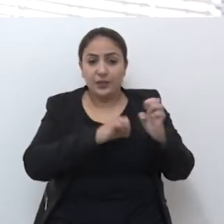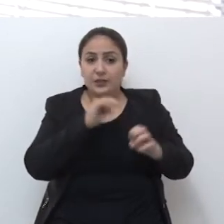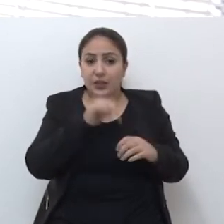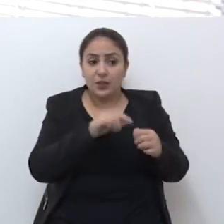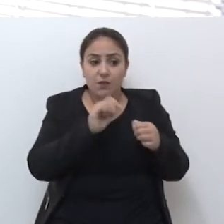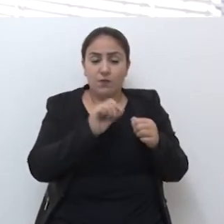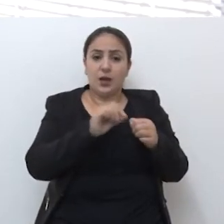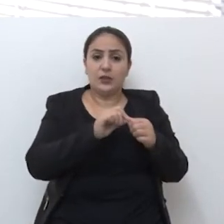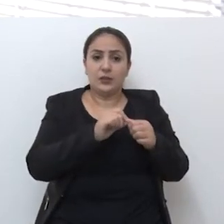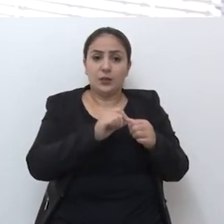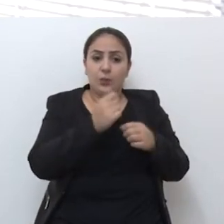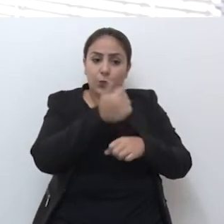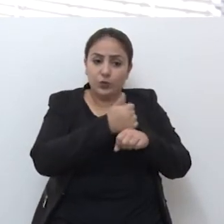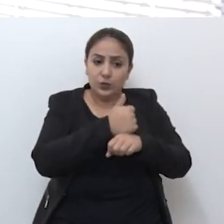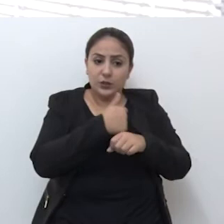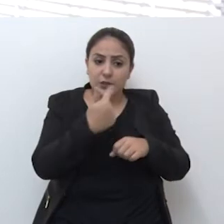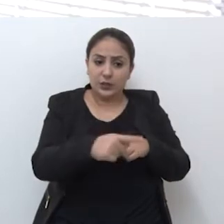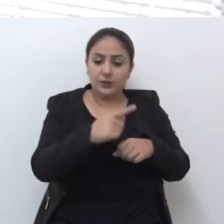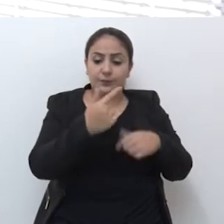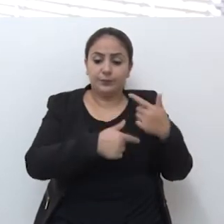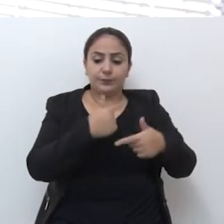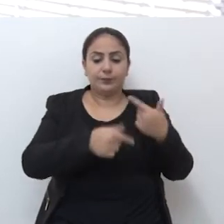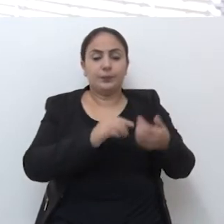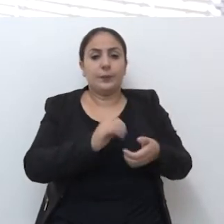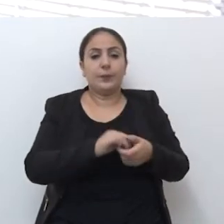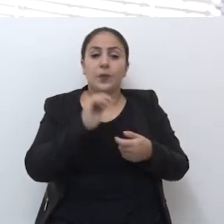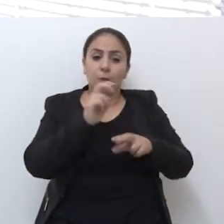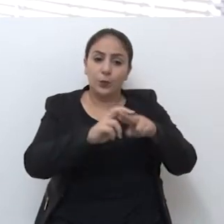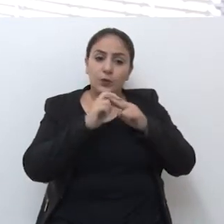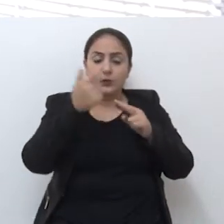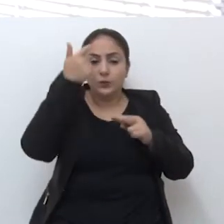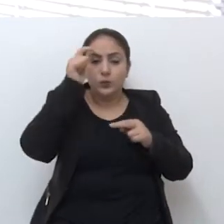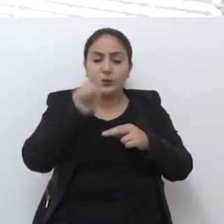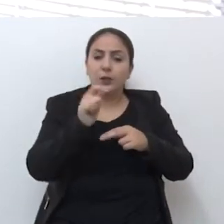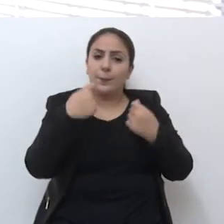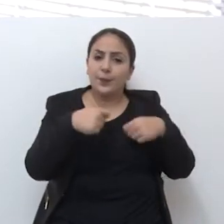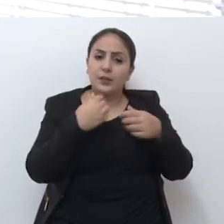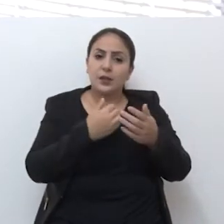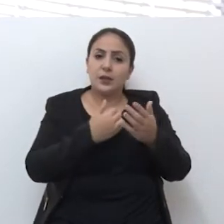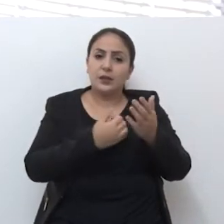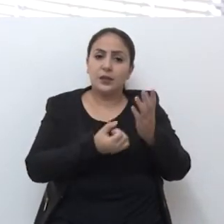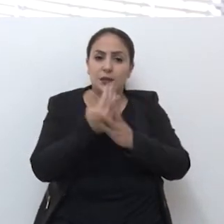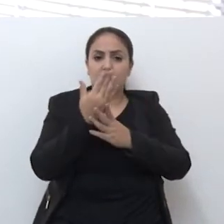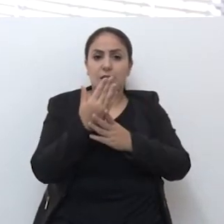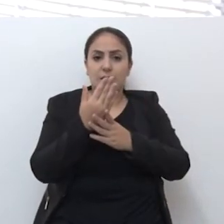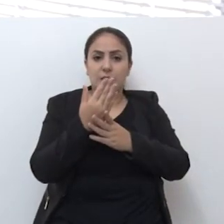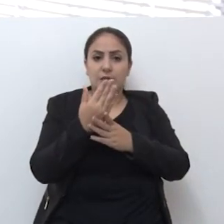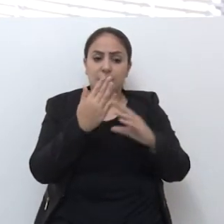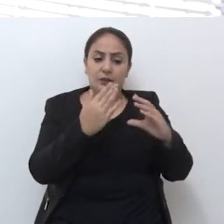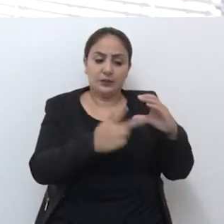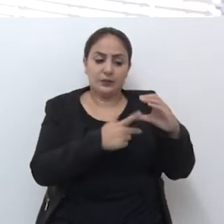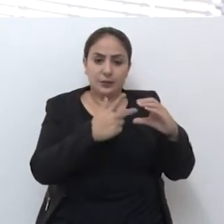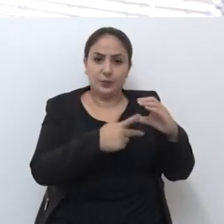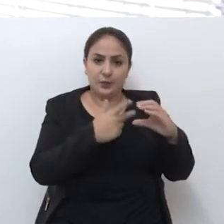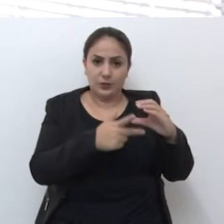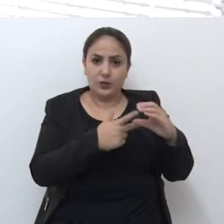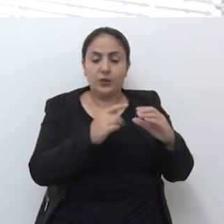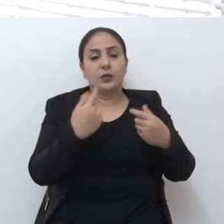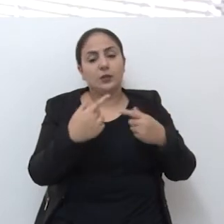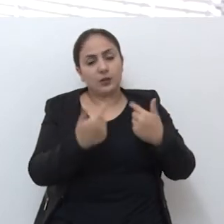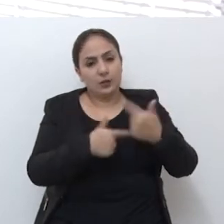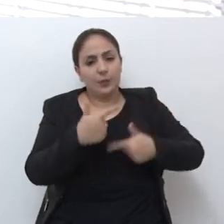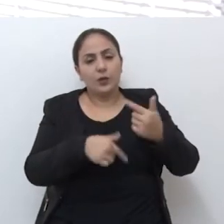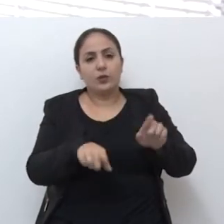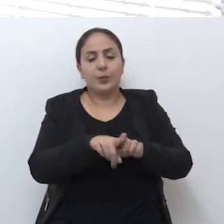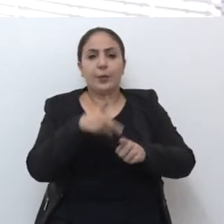os trabalhadores daqui, onde os profissionais daqui estão produzindo. Então, essa consciência tem que partir dos legislativos municipais. Esse